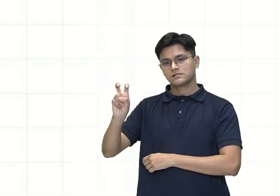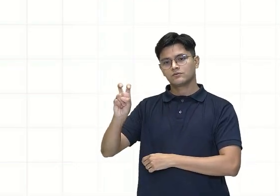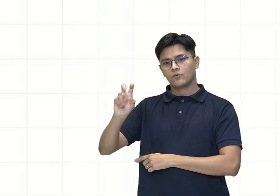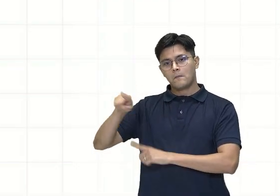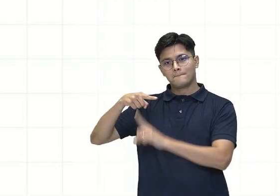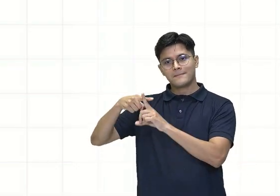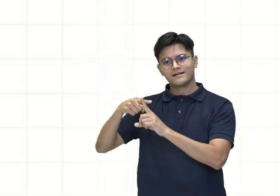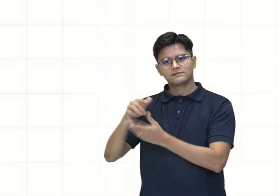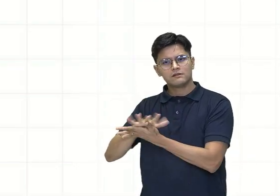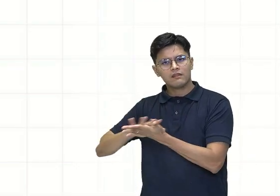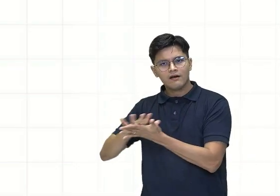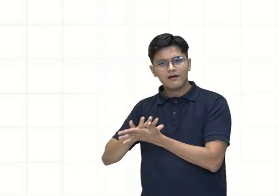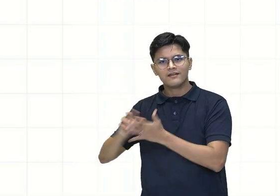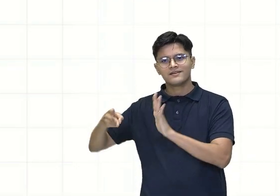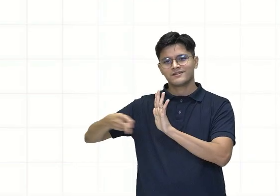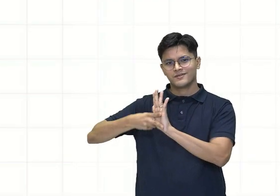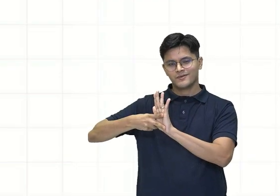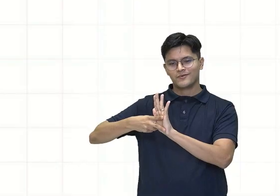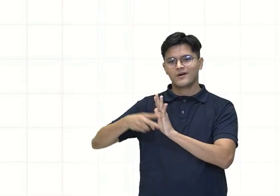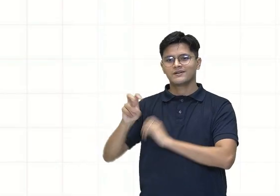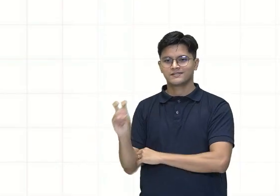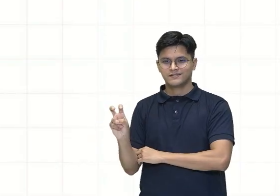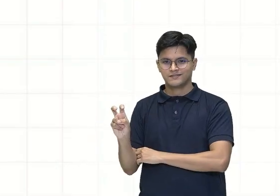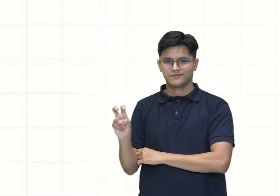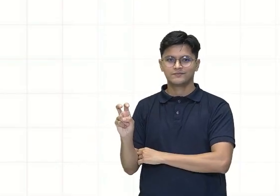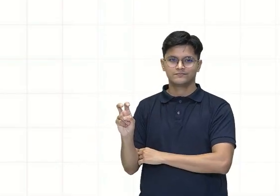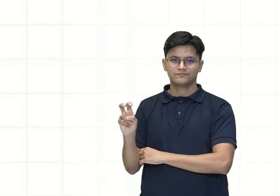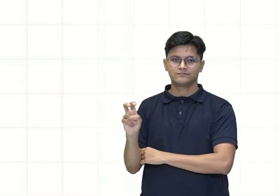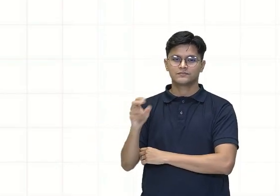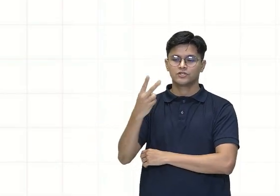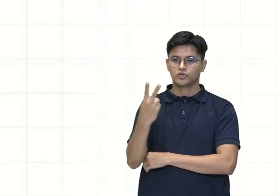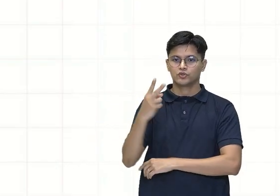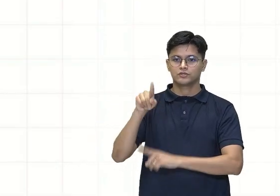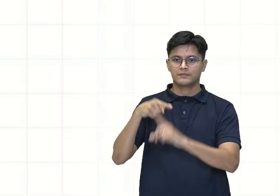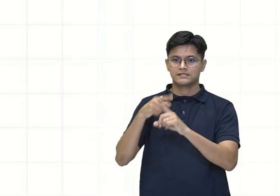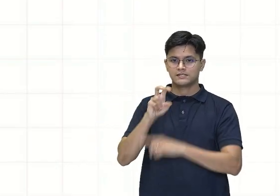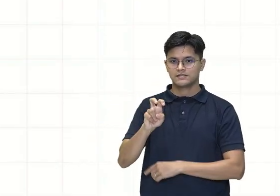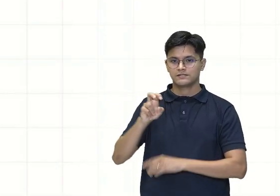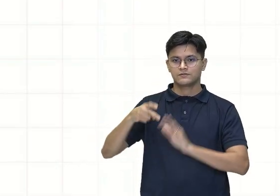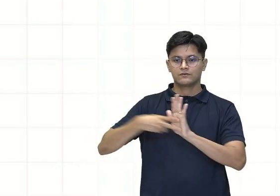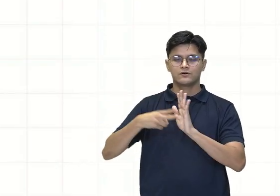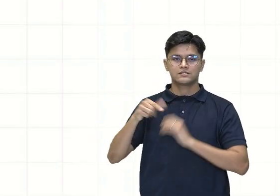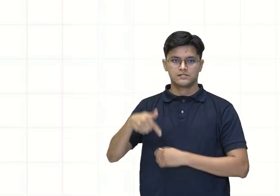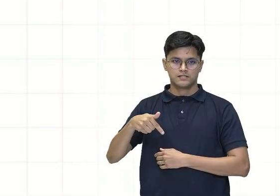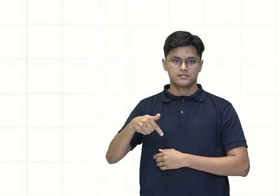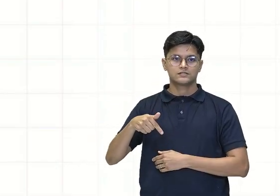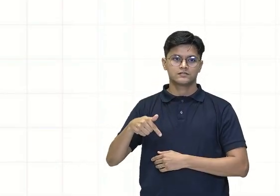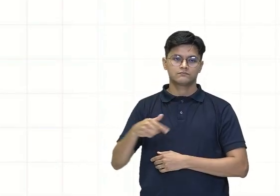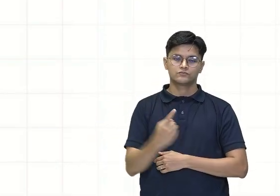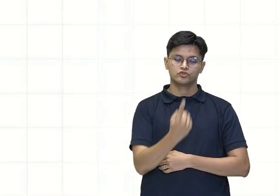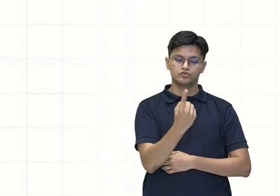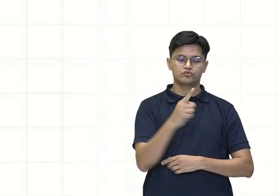5 é 7. E 1 mais 7 é 8. Então,